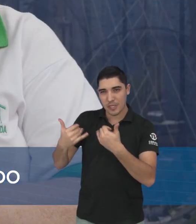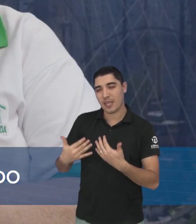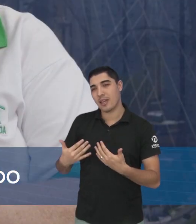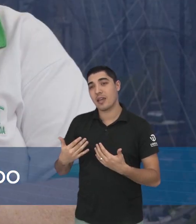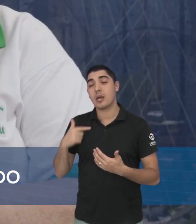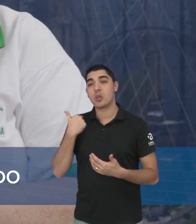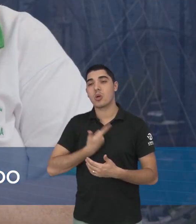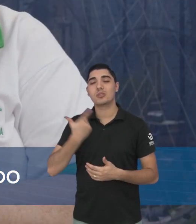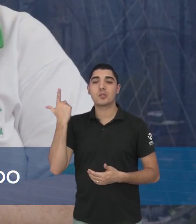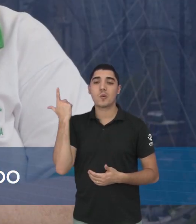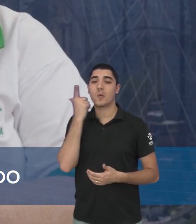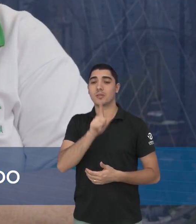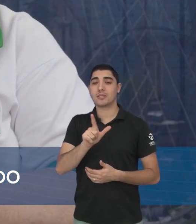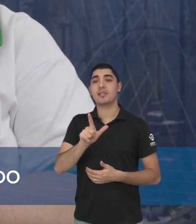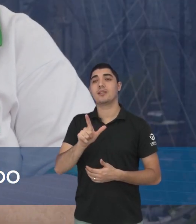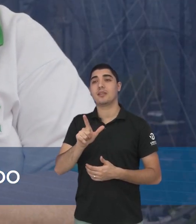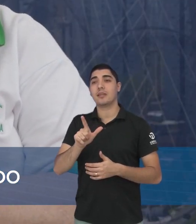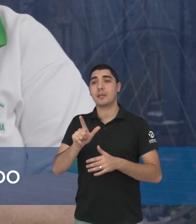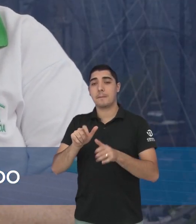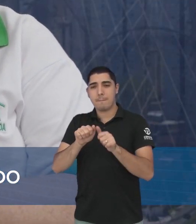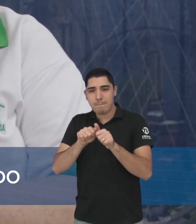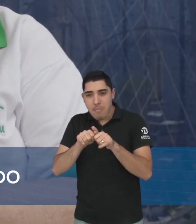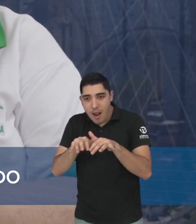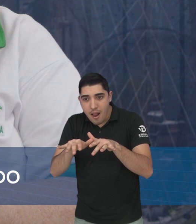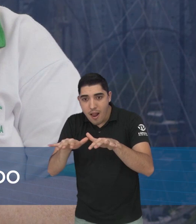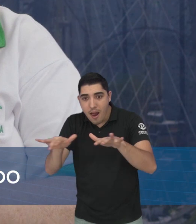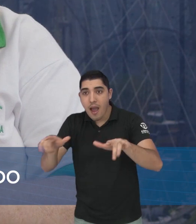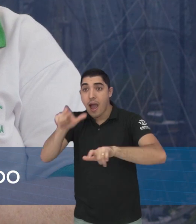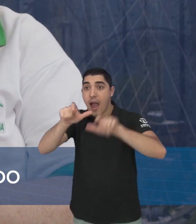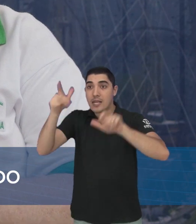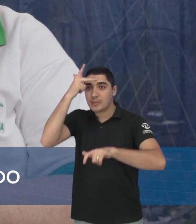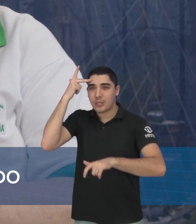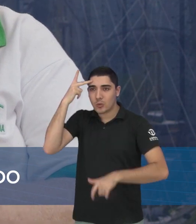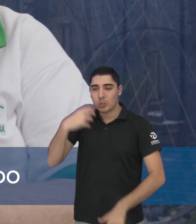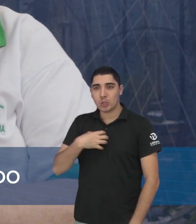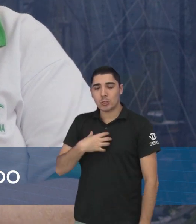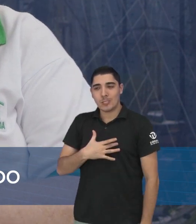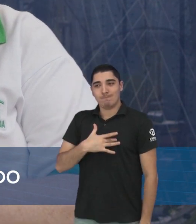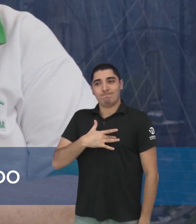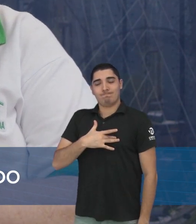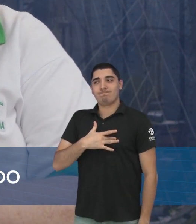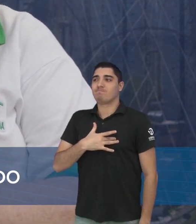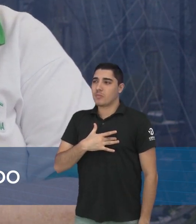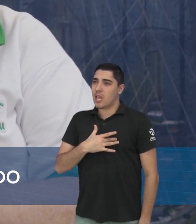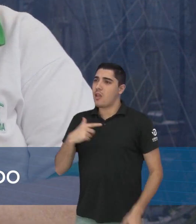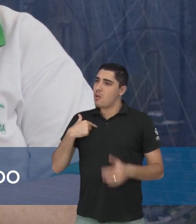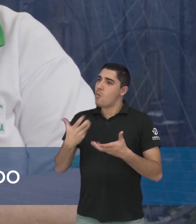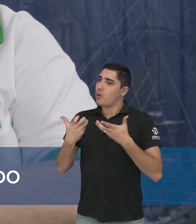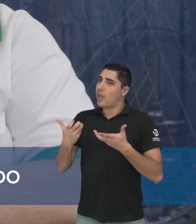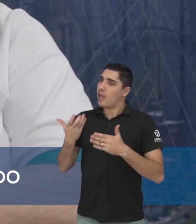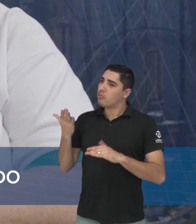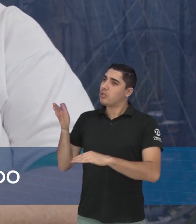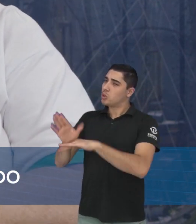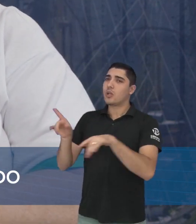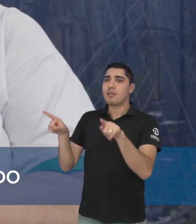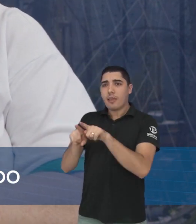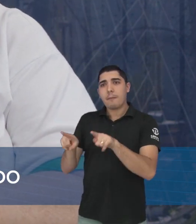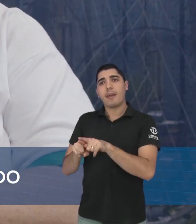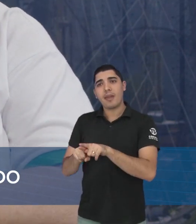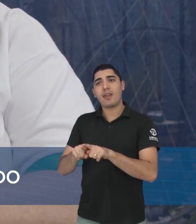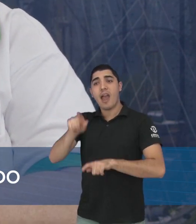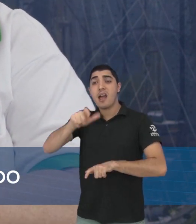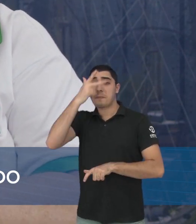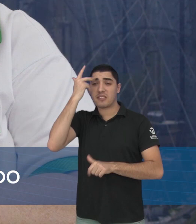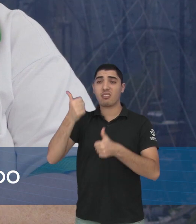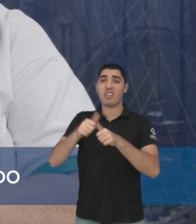gente possa tocar mais os corações das pessoas, para que ela possa sair de uma condição, porque a gente sabe,